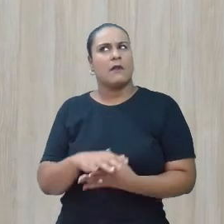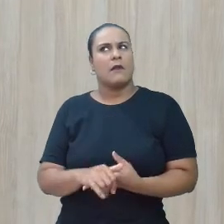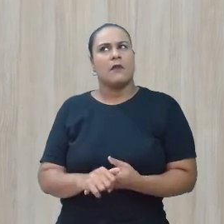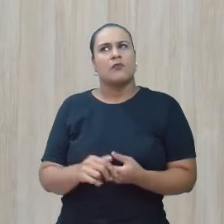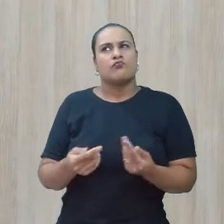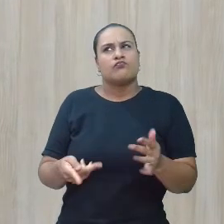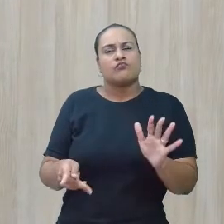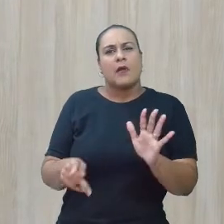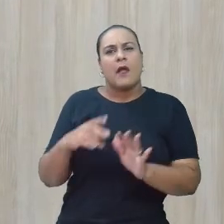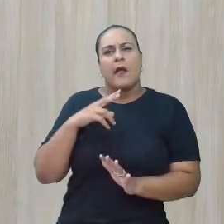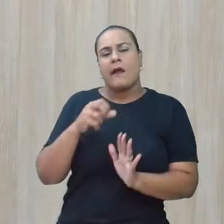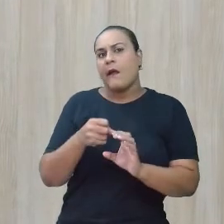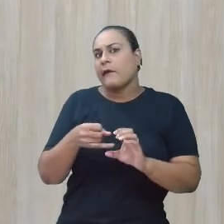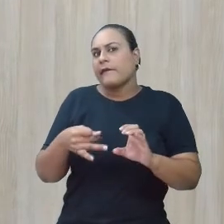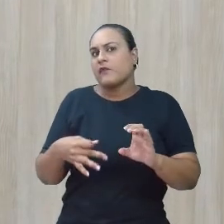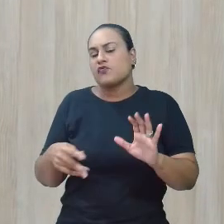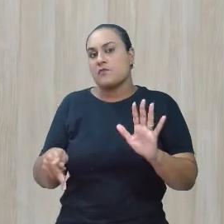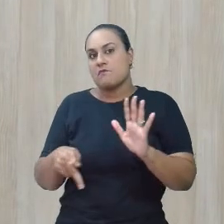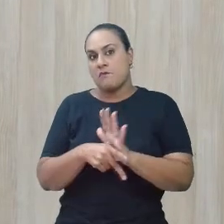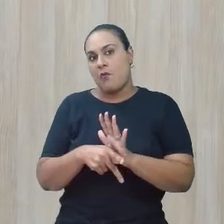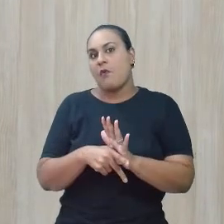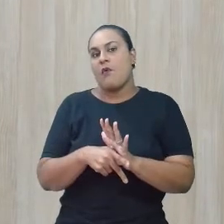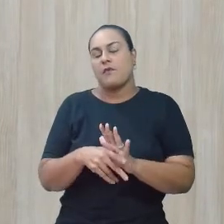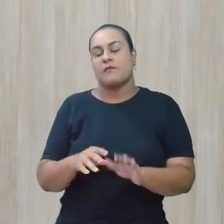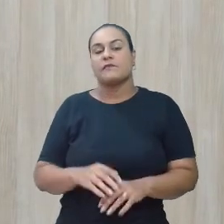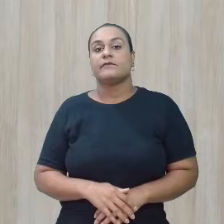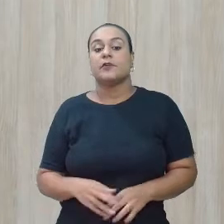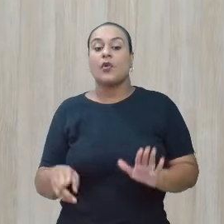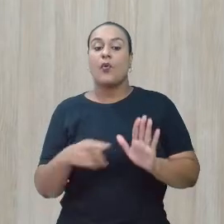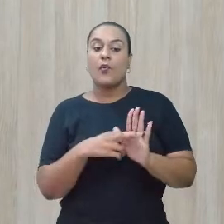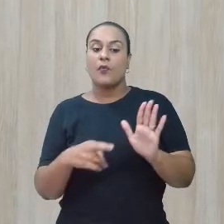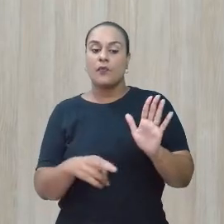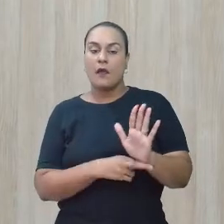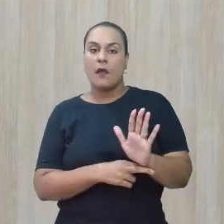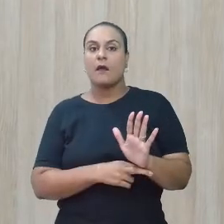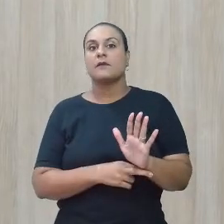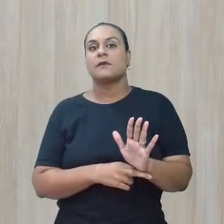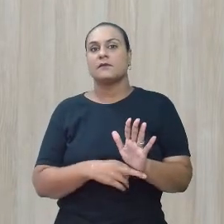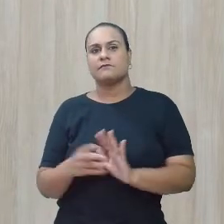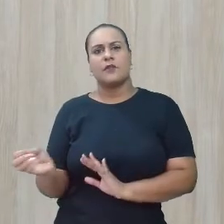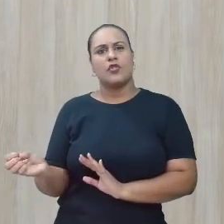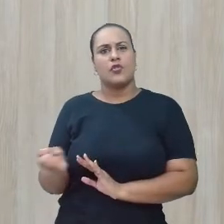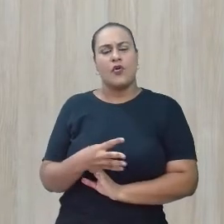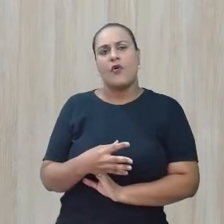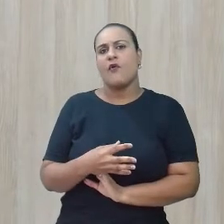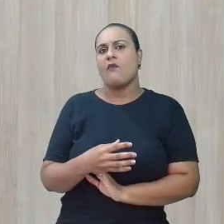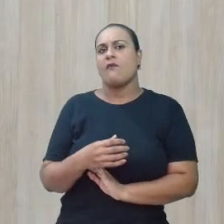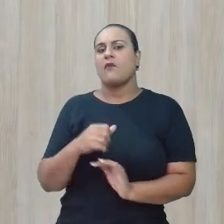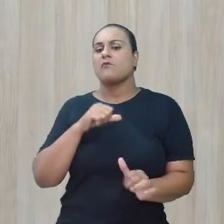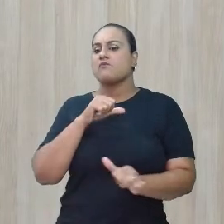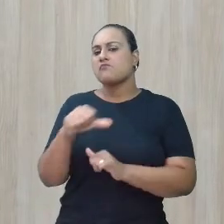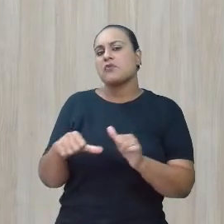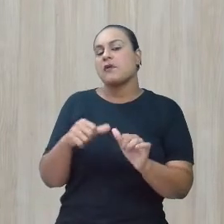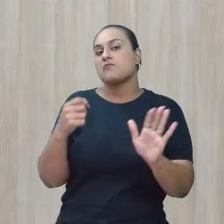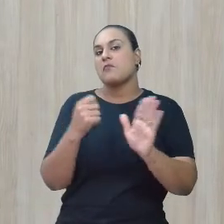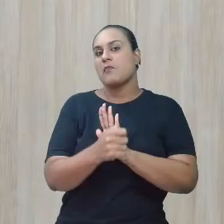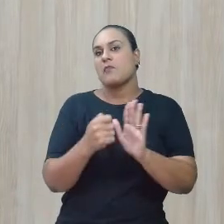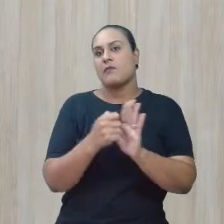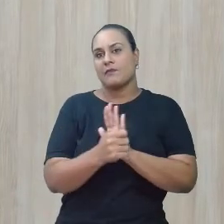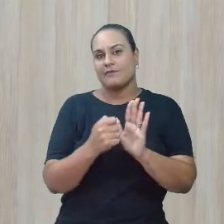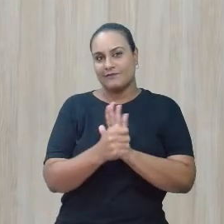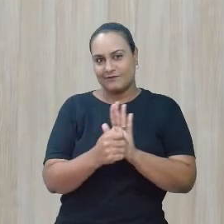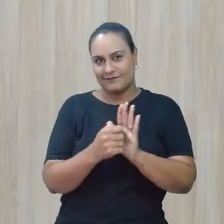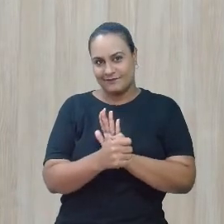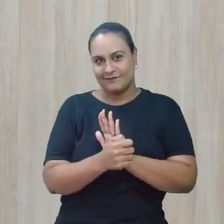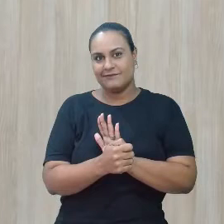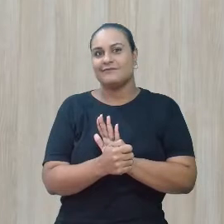seu tempero à língua, tá certo? O acordo ortográfico, ele vem para tornar aquele tempero harmonioso,